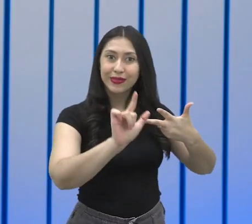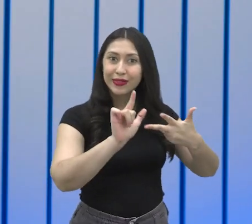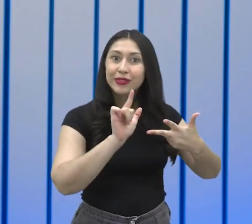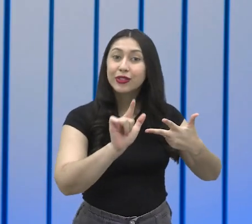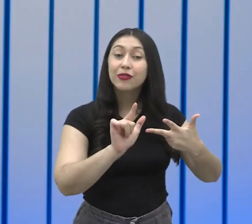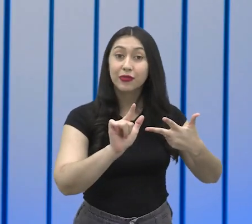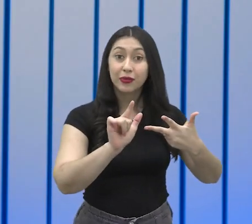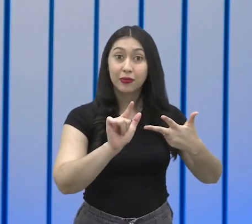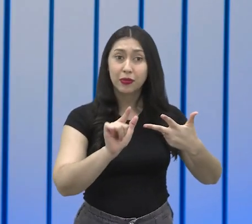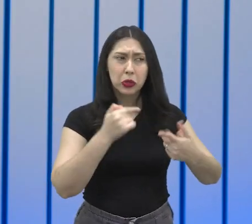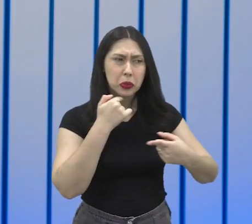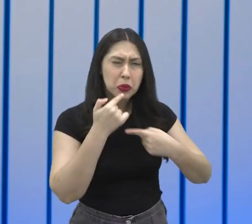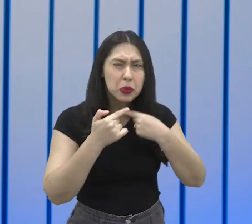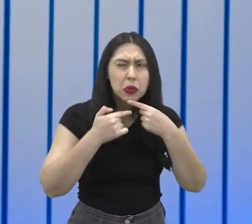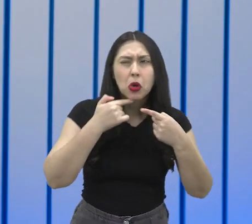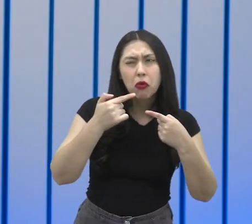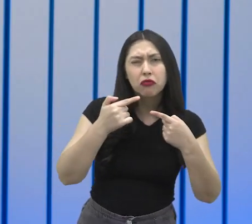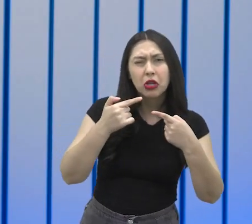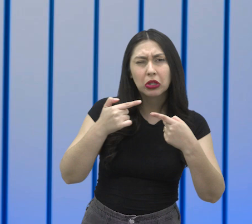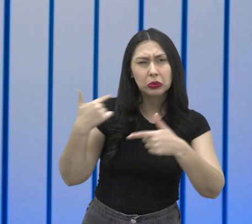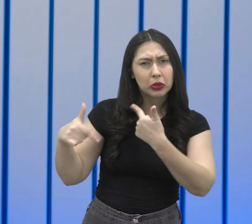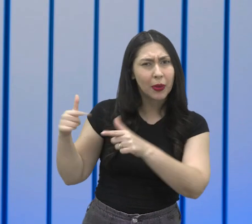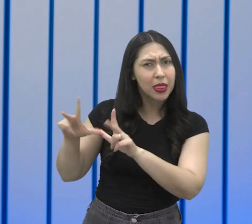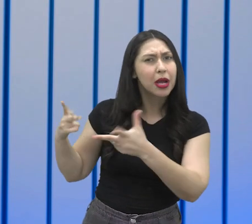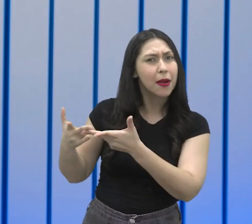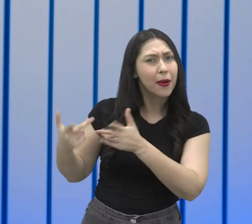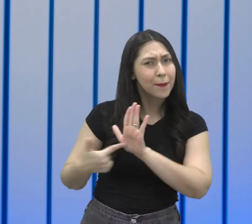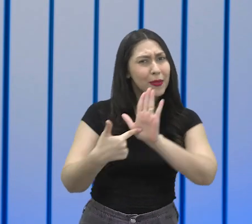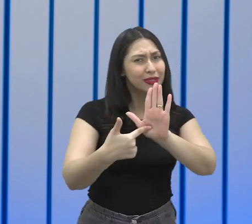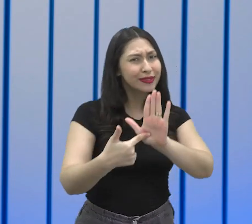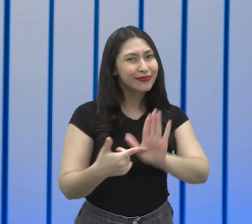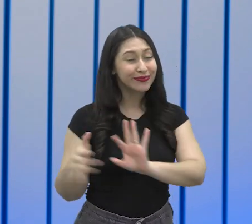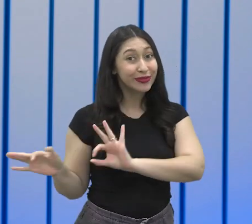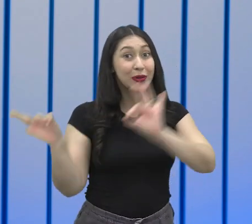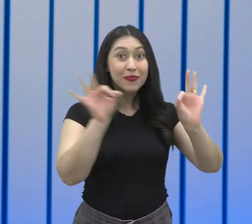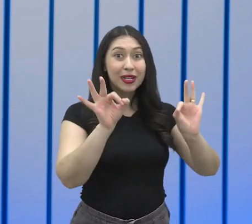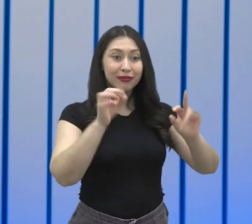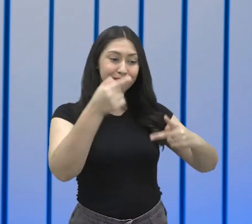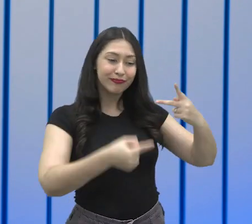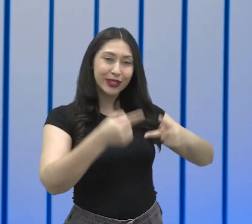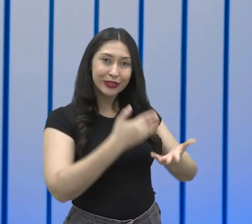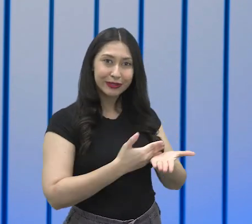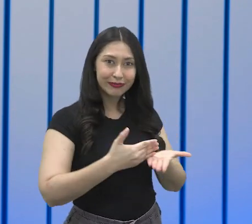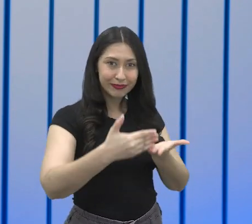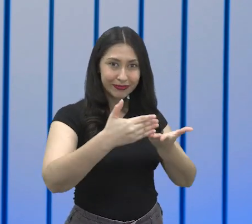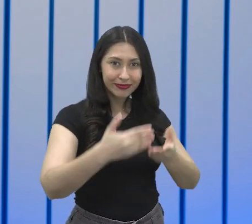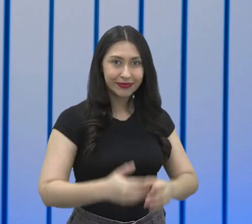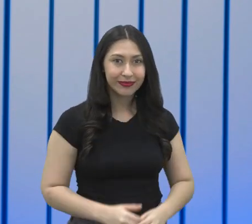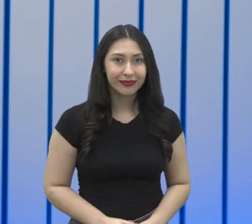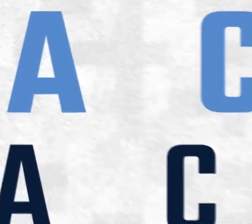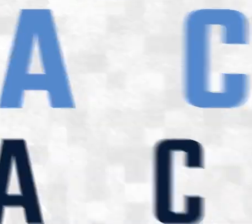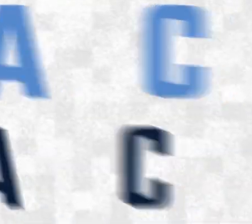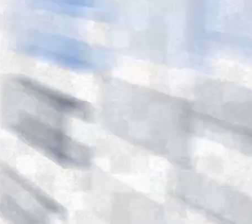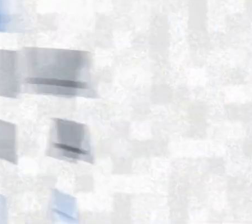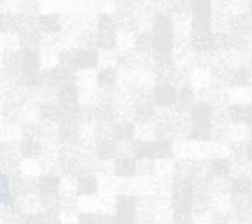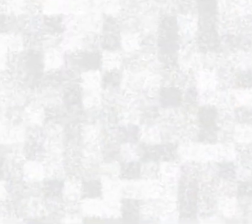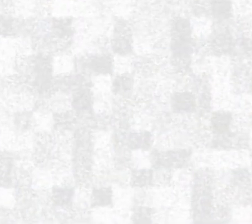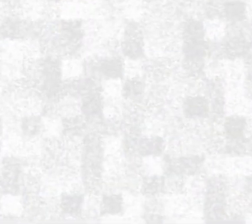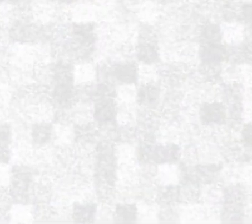dicionário legislativo tirando as suas dúvidas sobre o dia a dia da Câmara. Fique com a gente, o Sobre Política está começando.